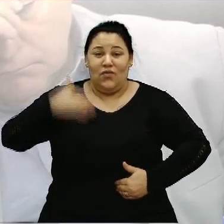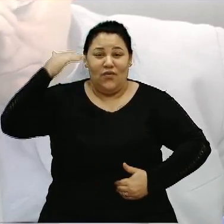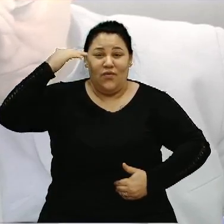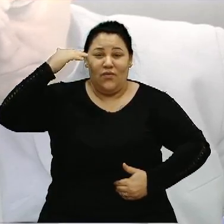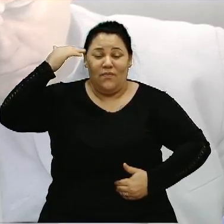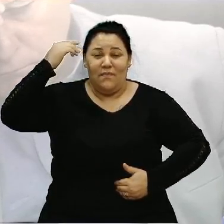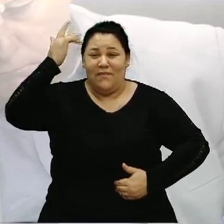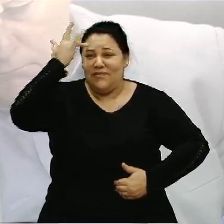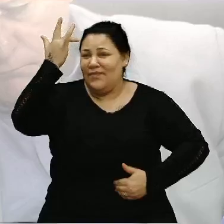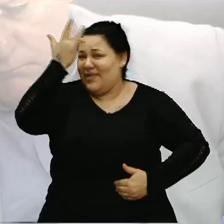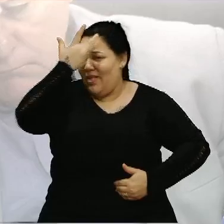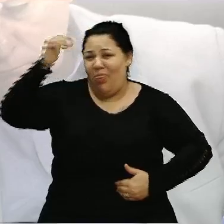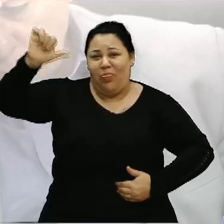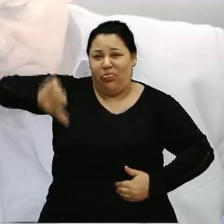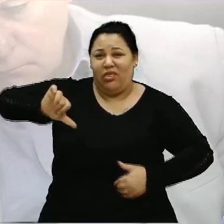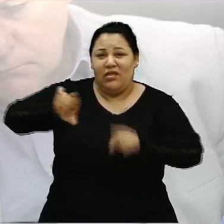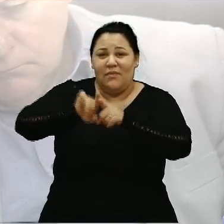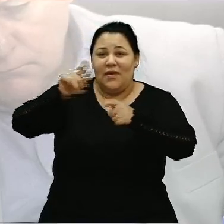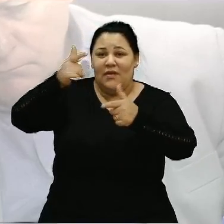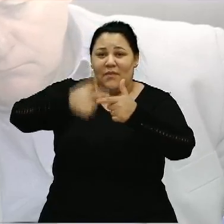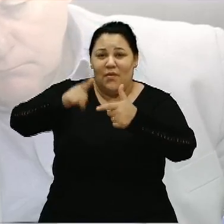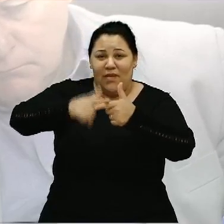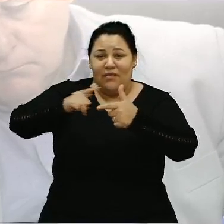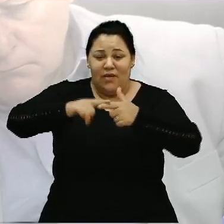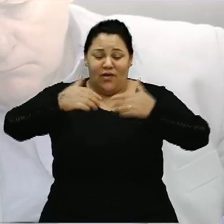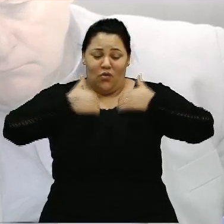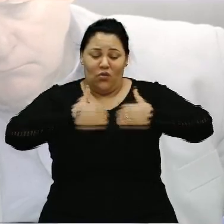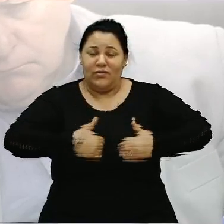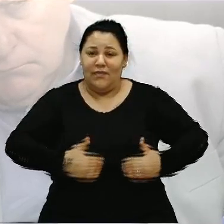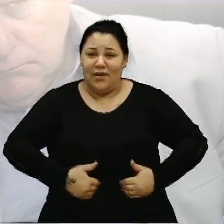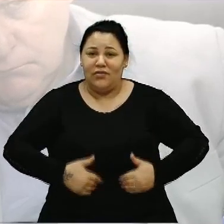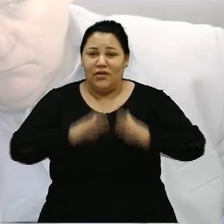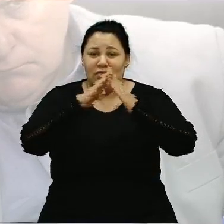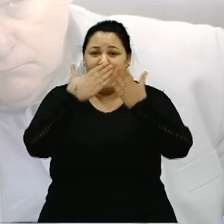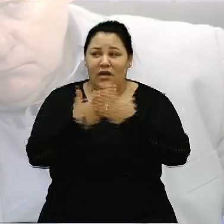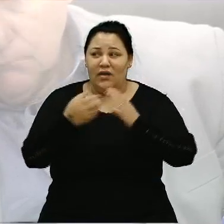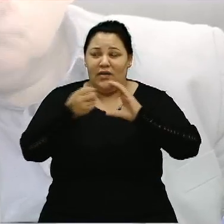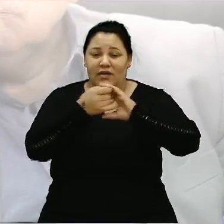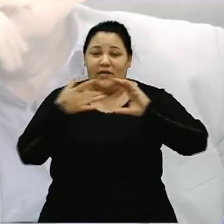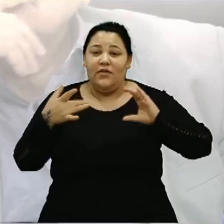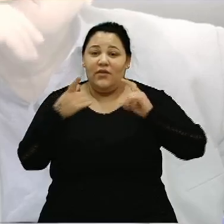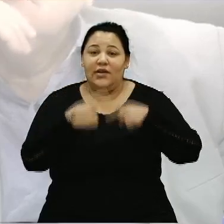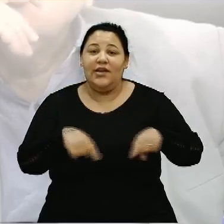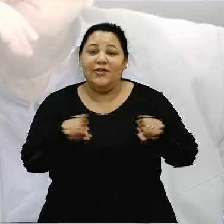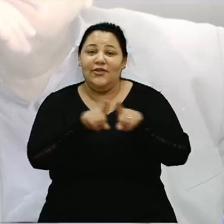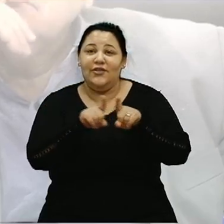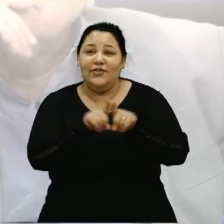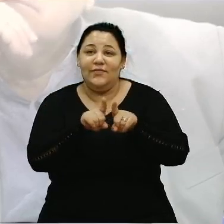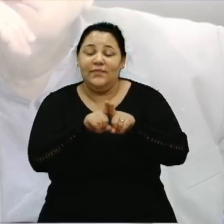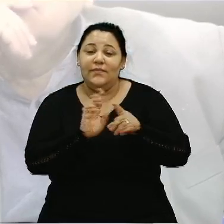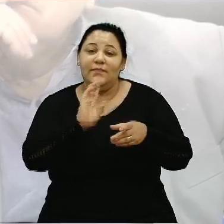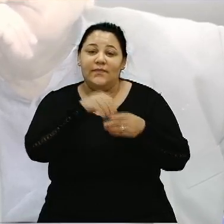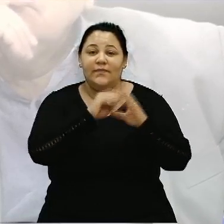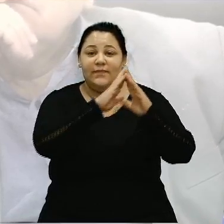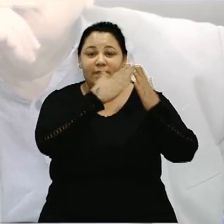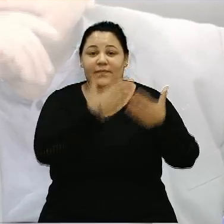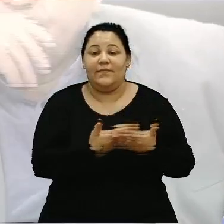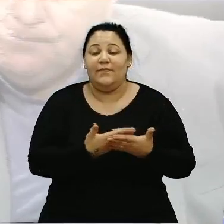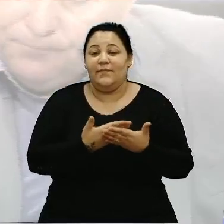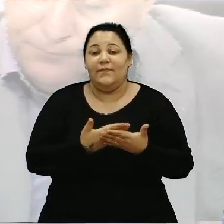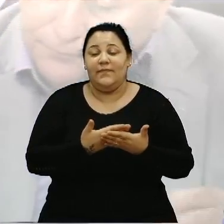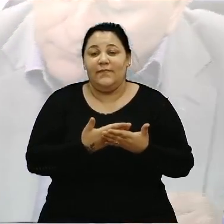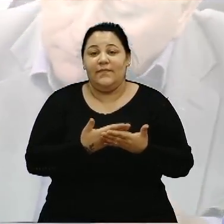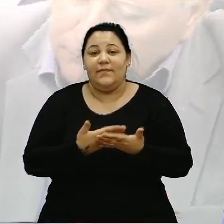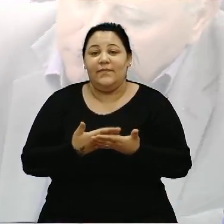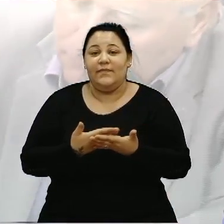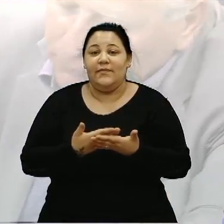de risco, problemas comportamentais na escola, características da escola, problemas parentais e falta de envolvimento dos pais no ambiente